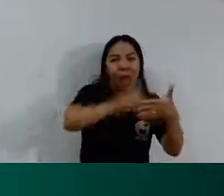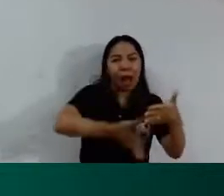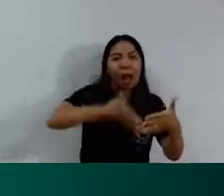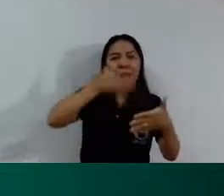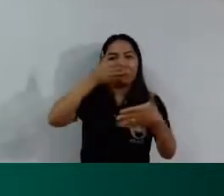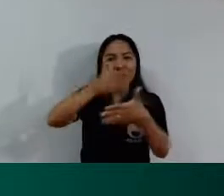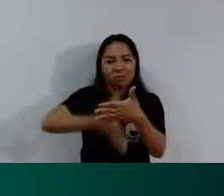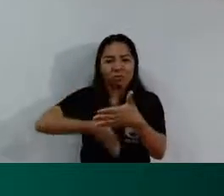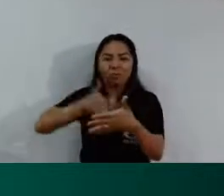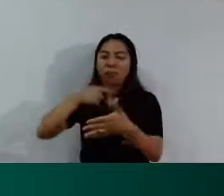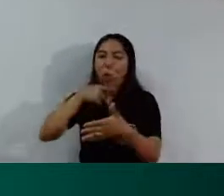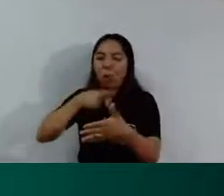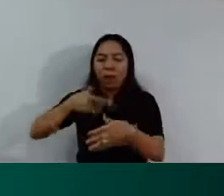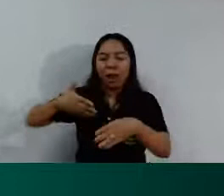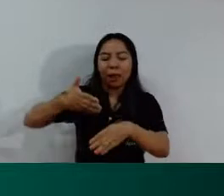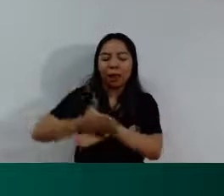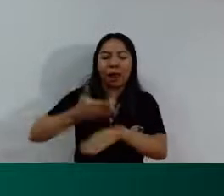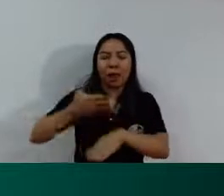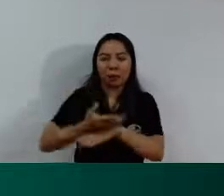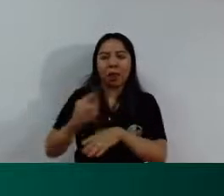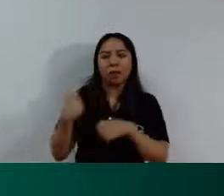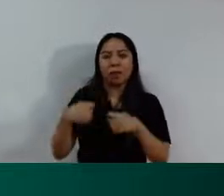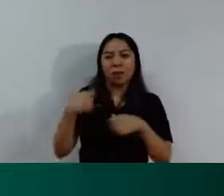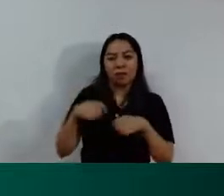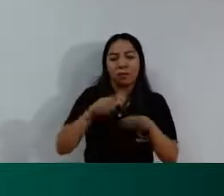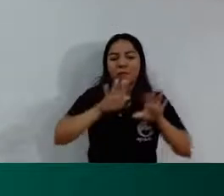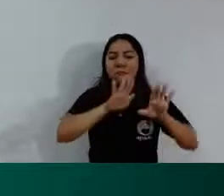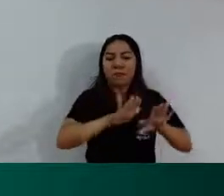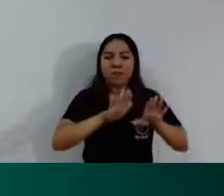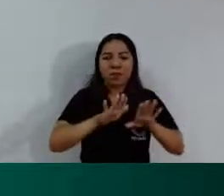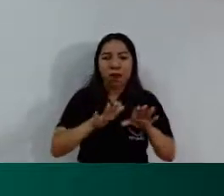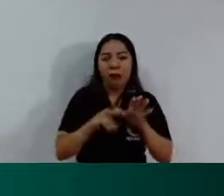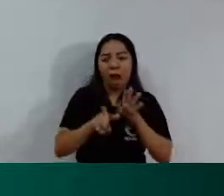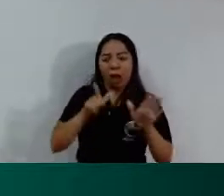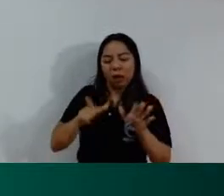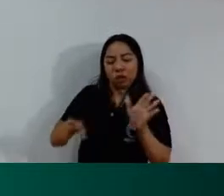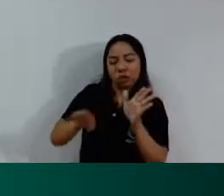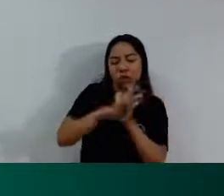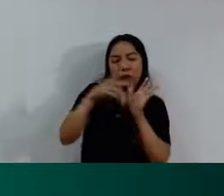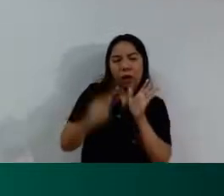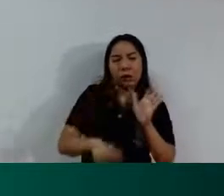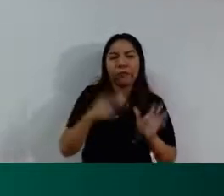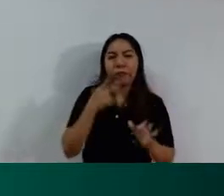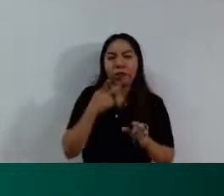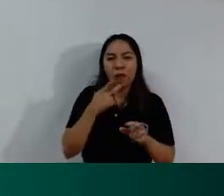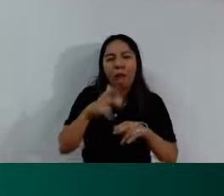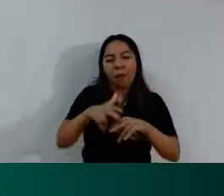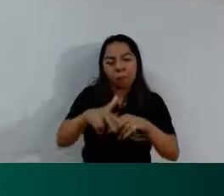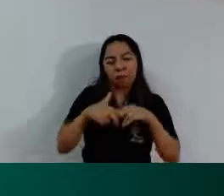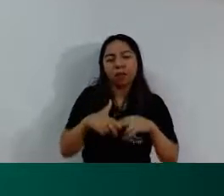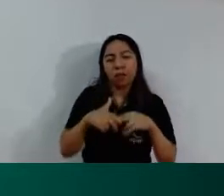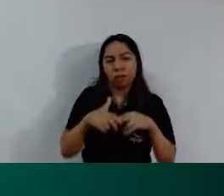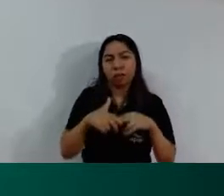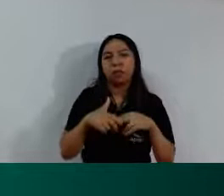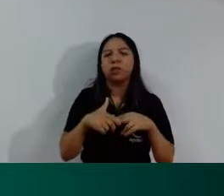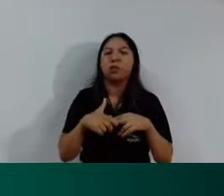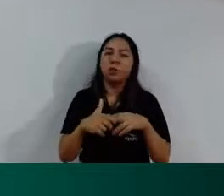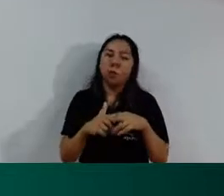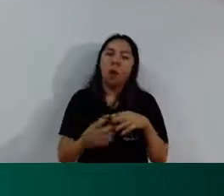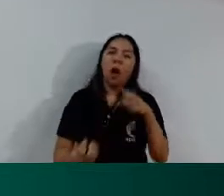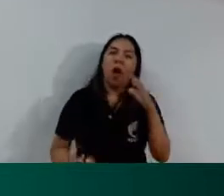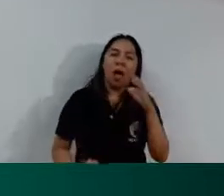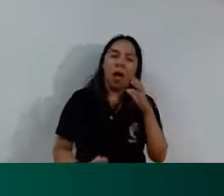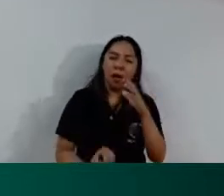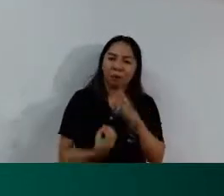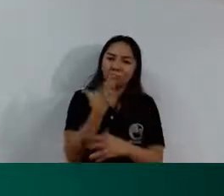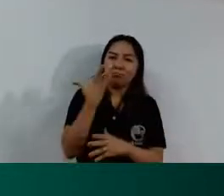concentrados é antes de chegar em Fortaleza e daí surgem as nossas periferias surgem o grande Pirambu